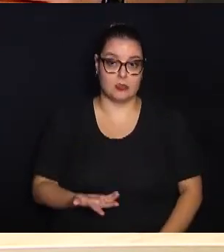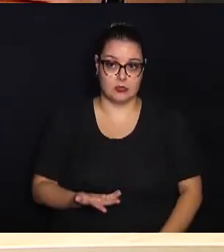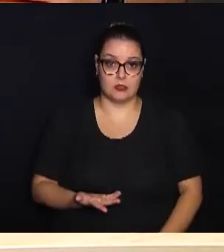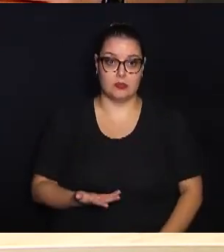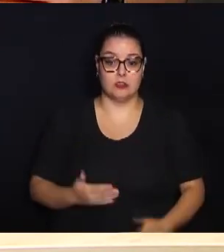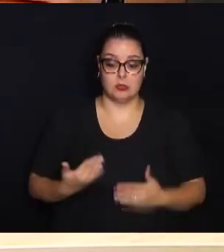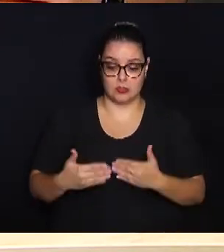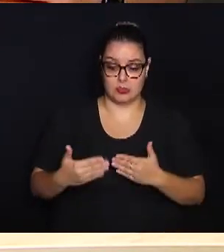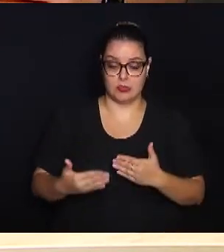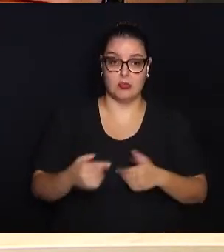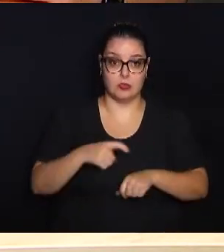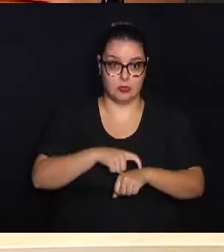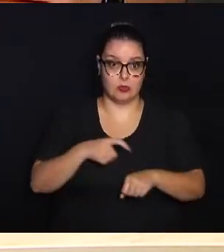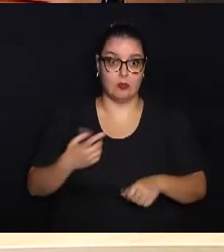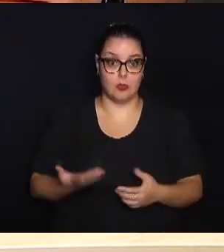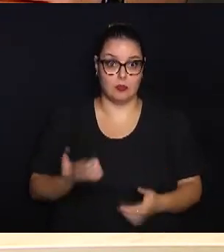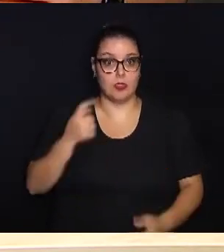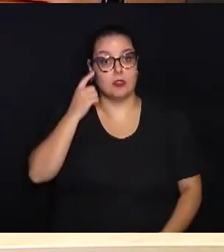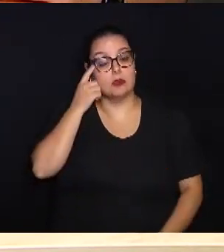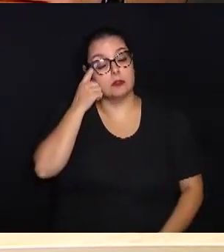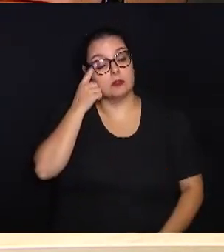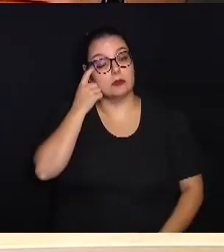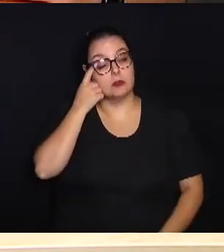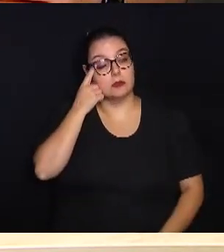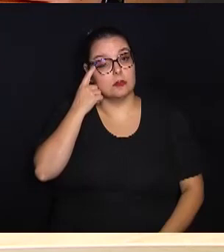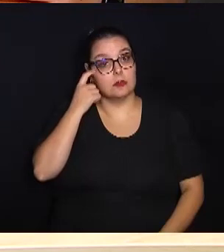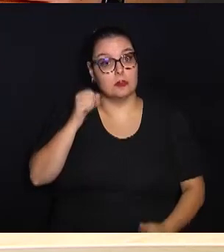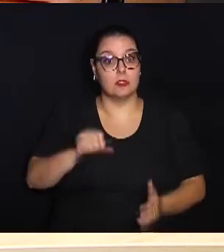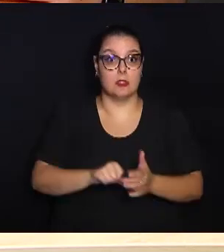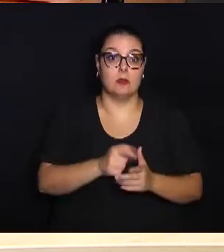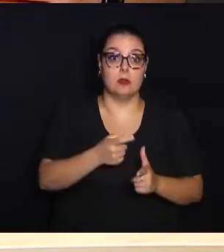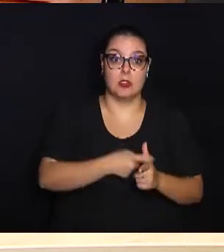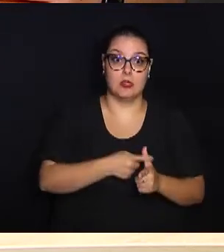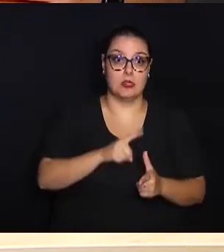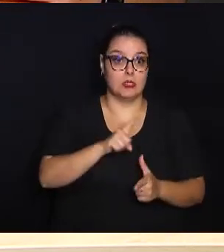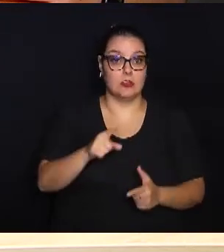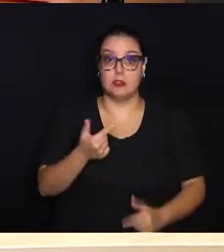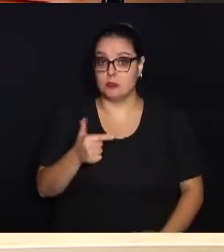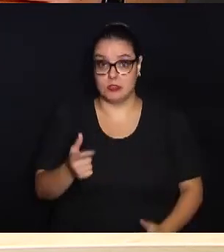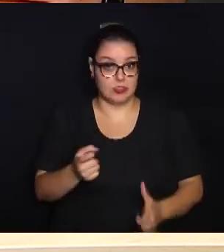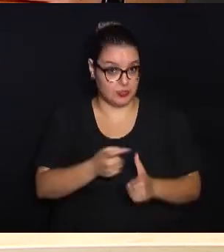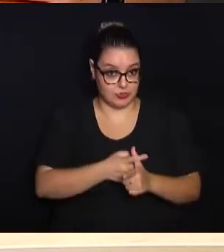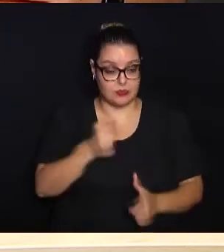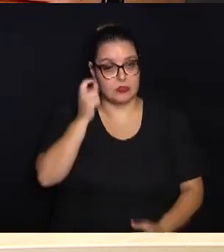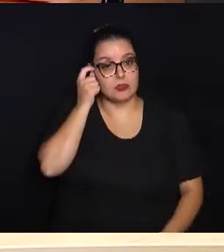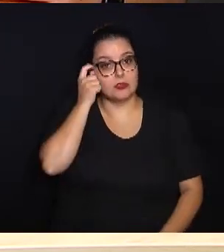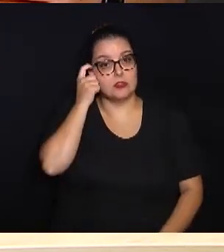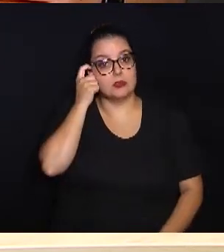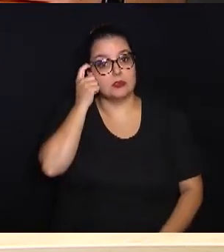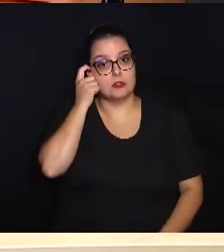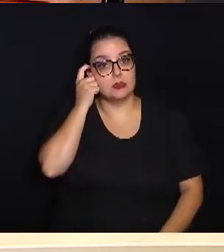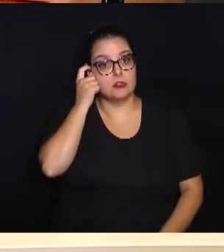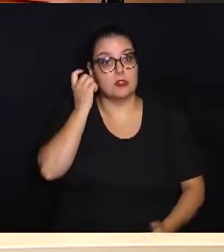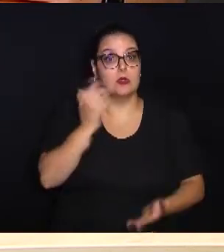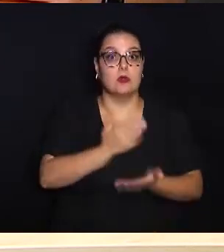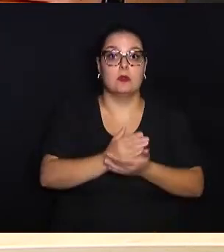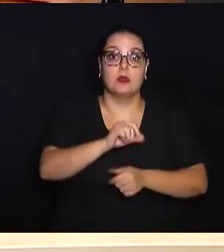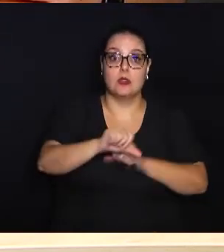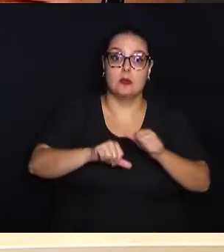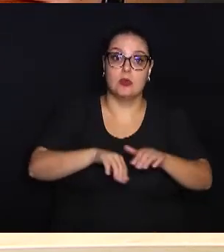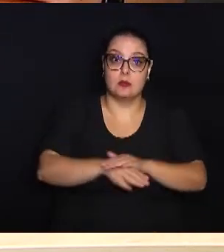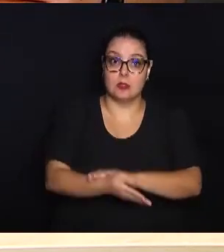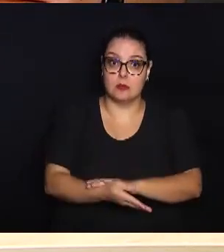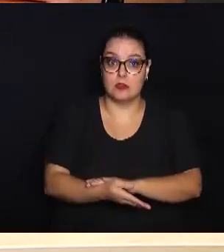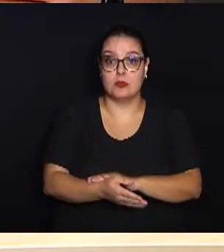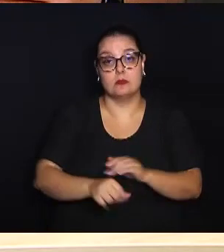renda. Então, a partir do momento, a primeira dica que eu dou é não entrar com dívida. Segunda, começar já a mudar